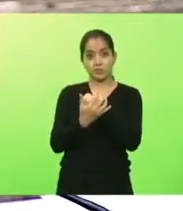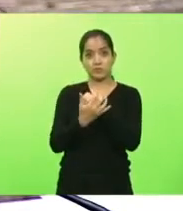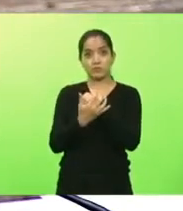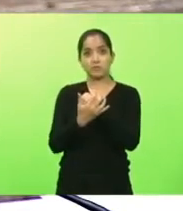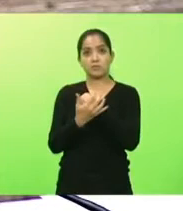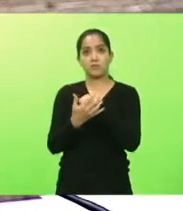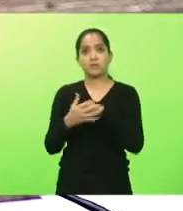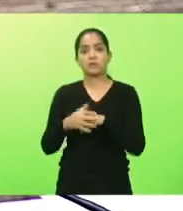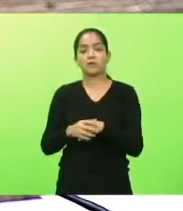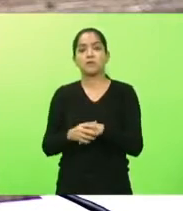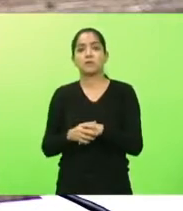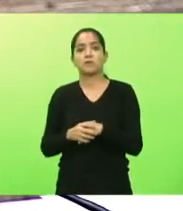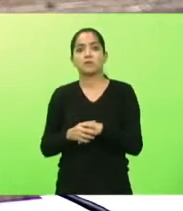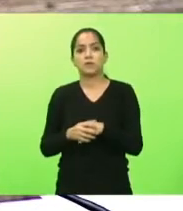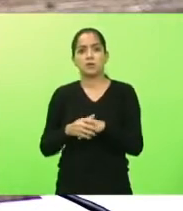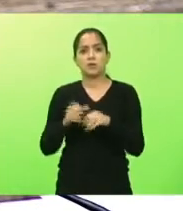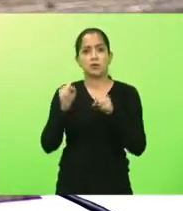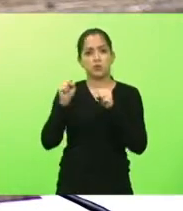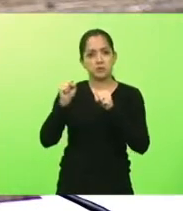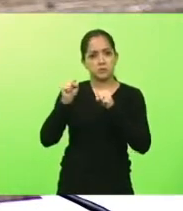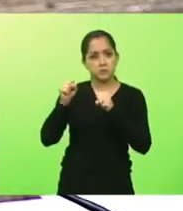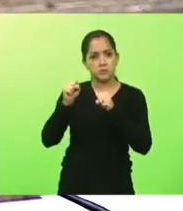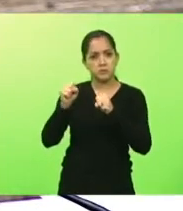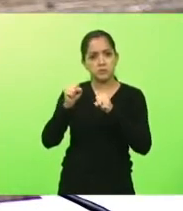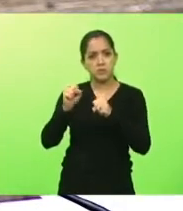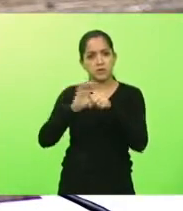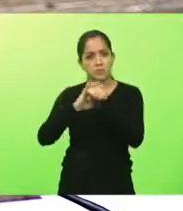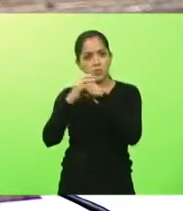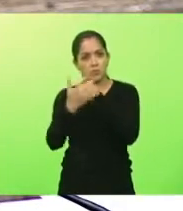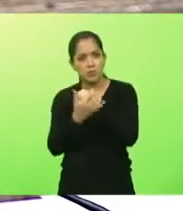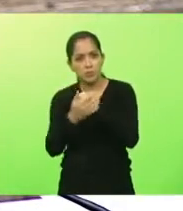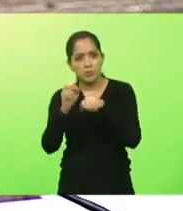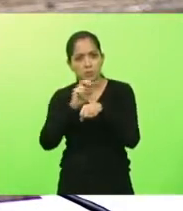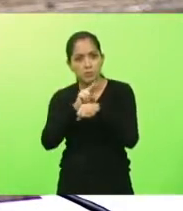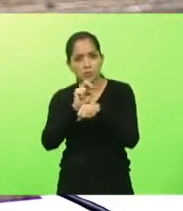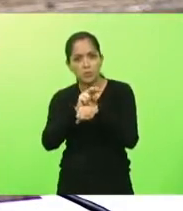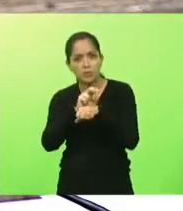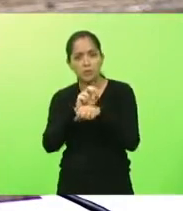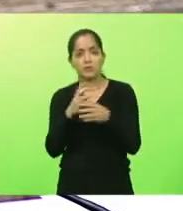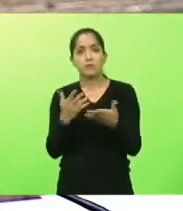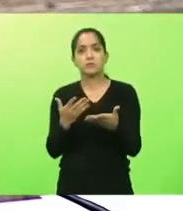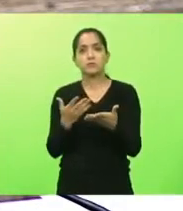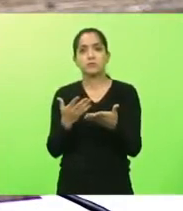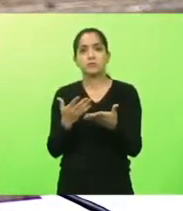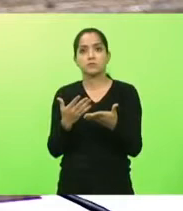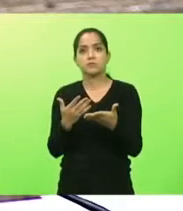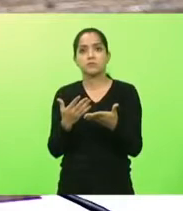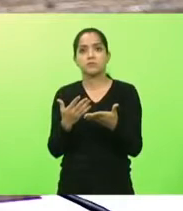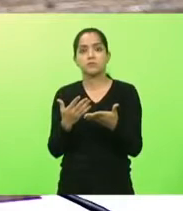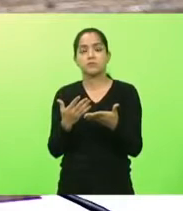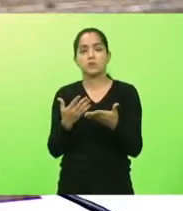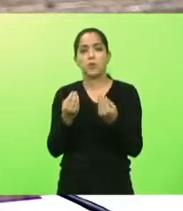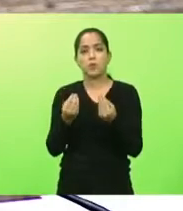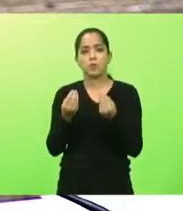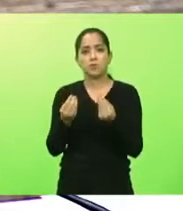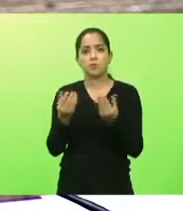de gente maluca, torcendo para o vírus. Mais 2 minutos, presidente, por favor. Torcendo por